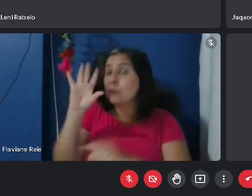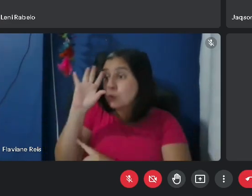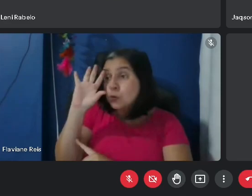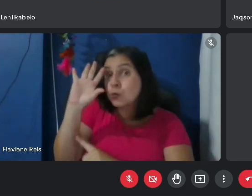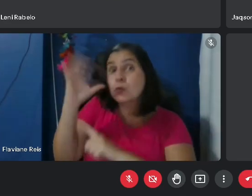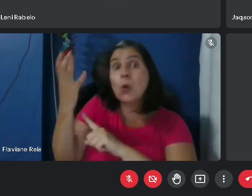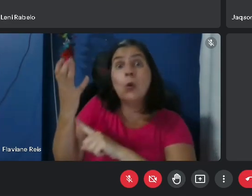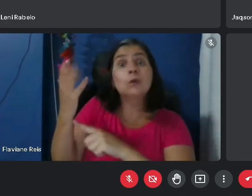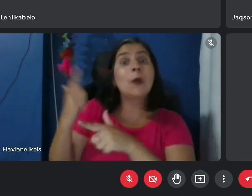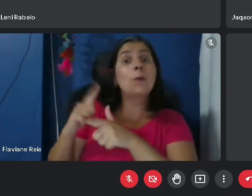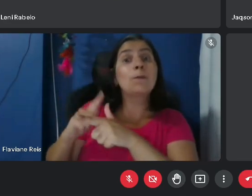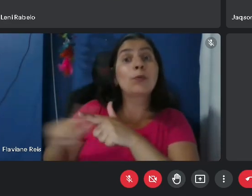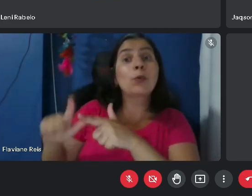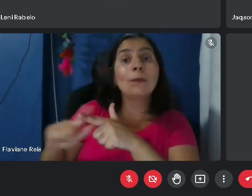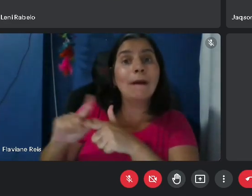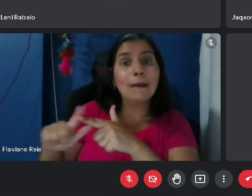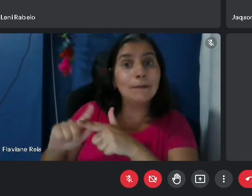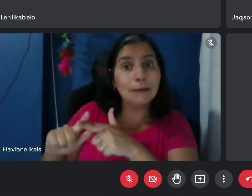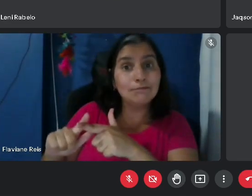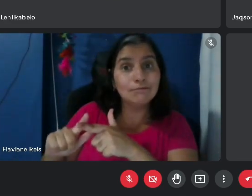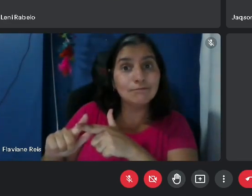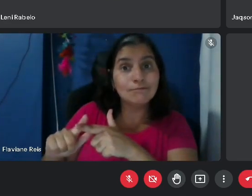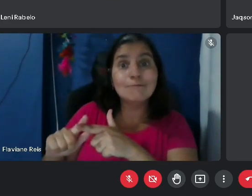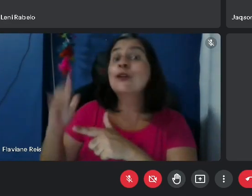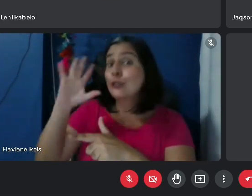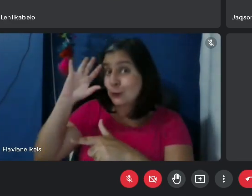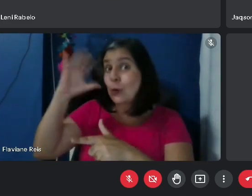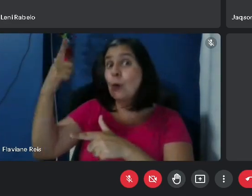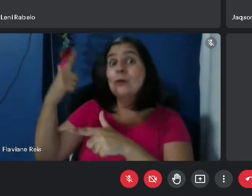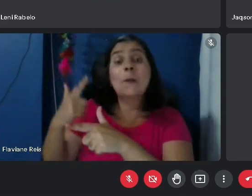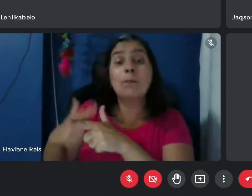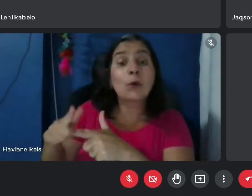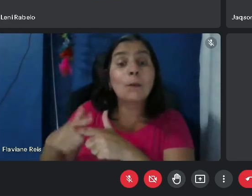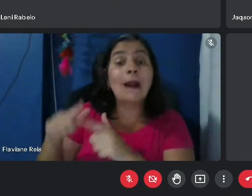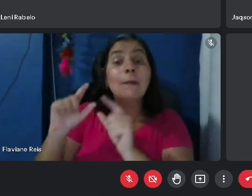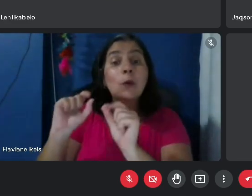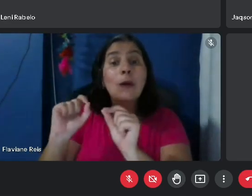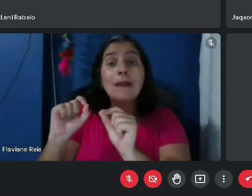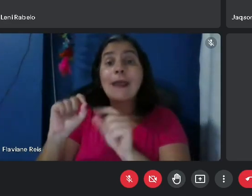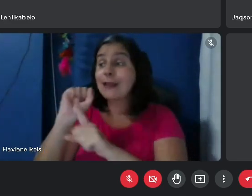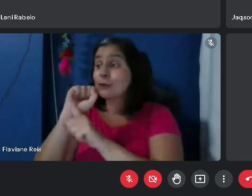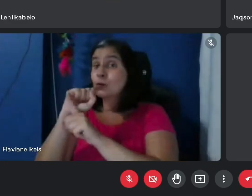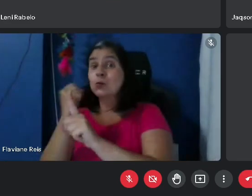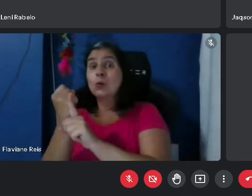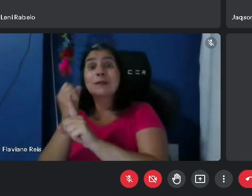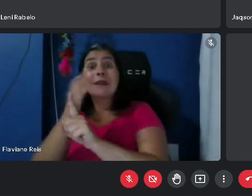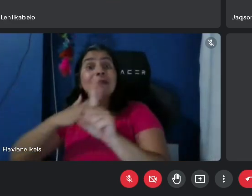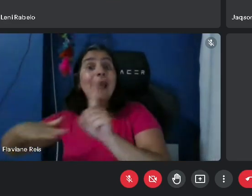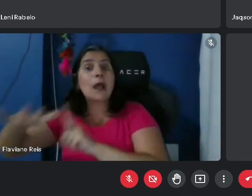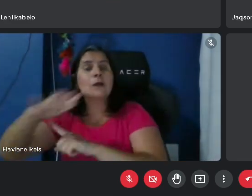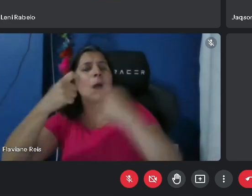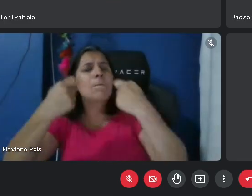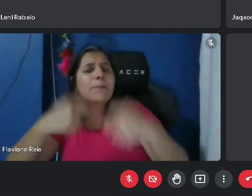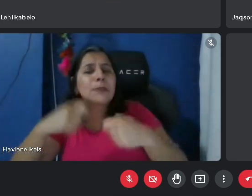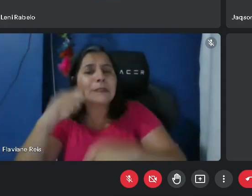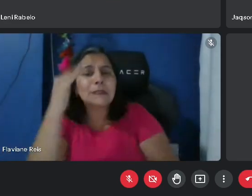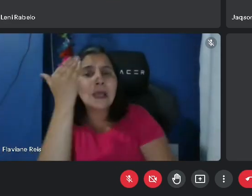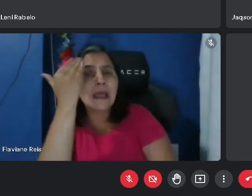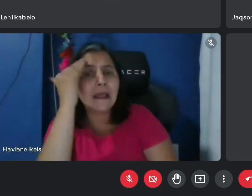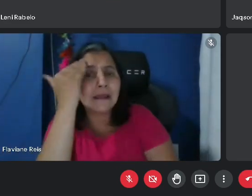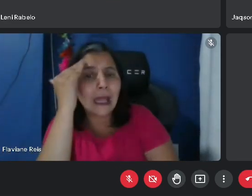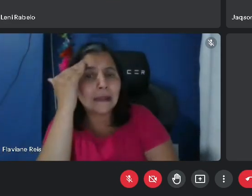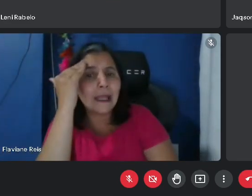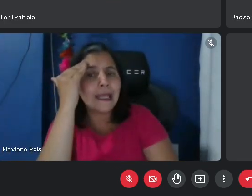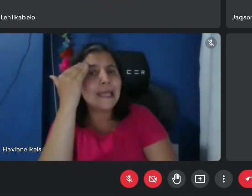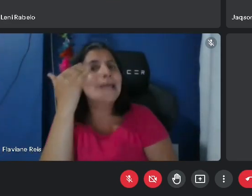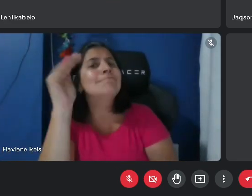as pessoas surdas, elas precisam buscar e conhecer toda essa problematização, né? Que